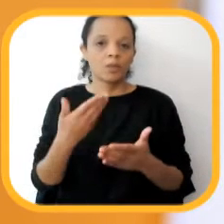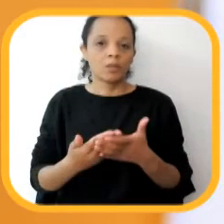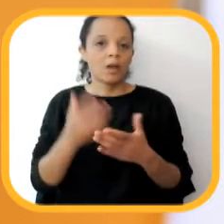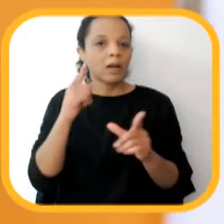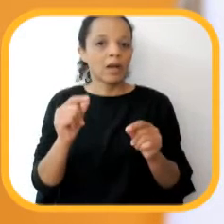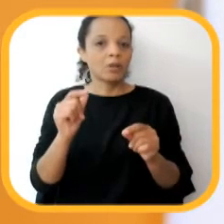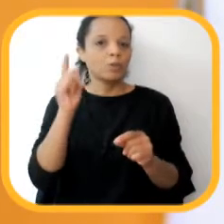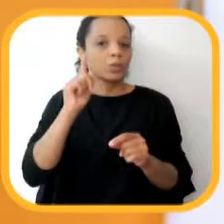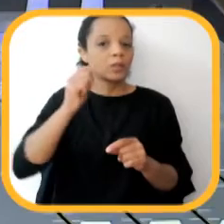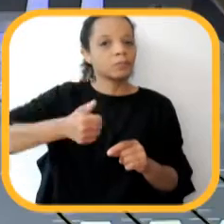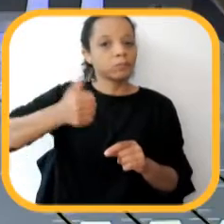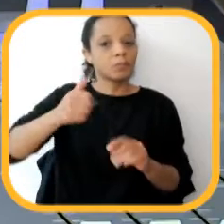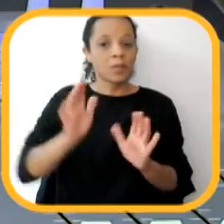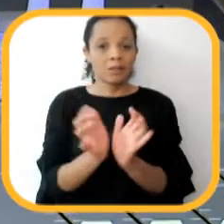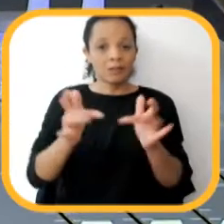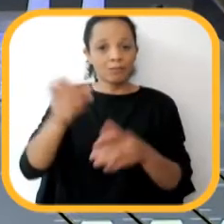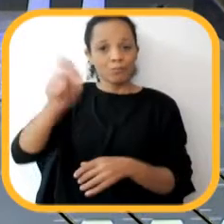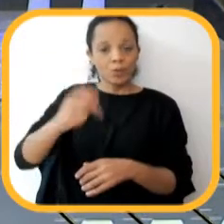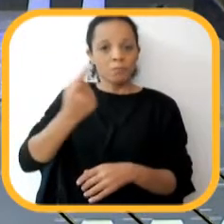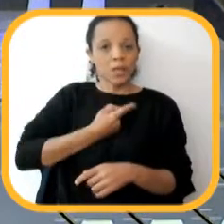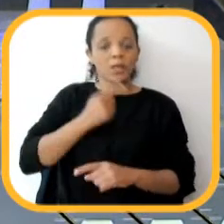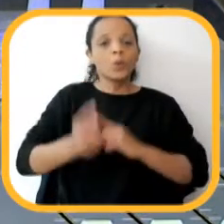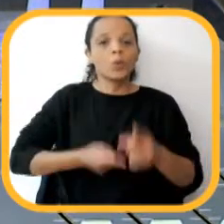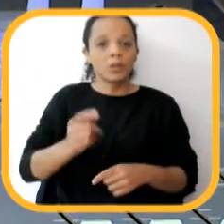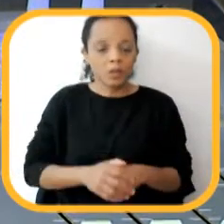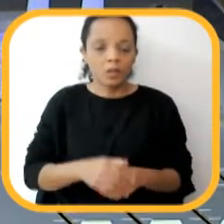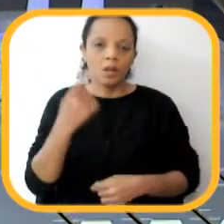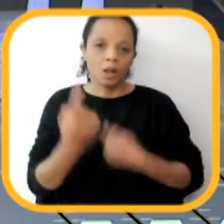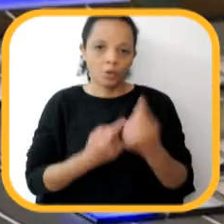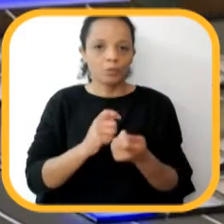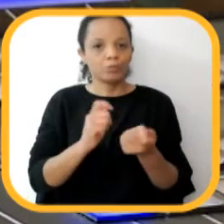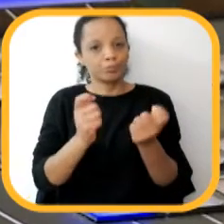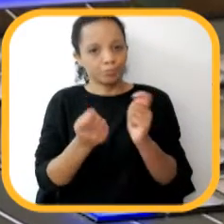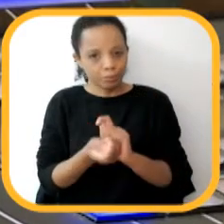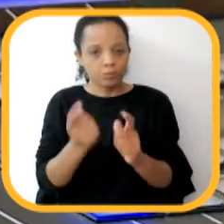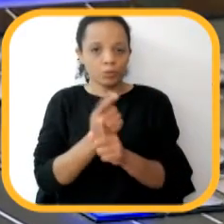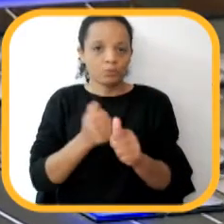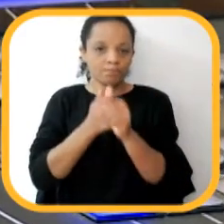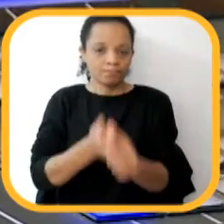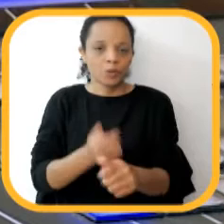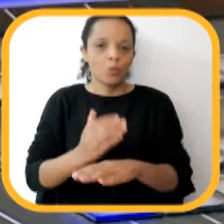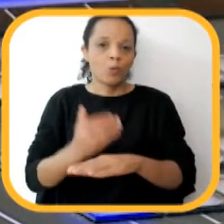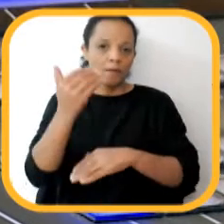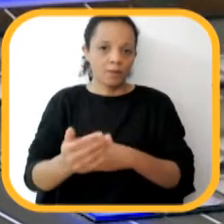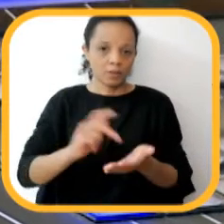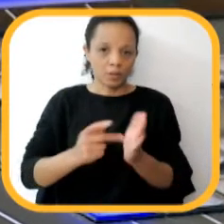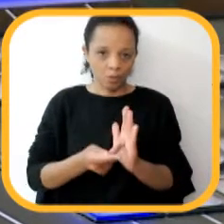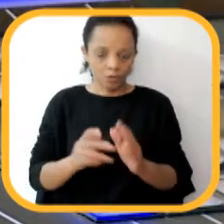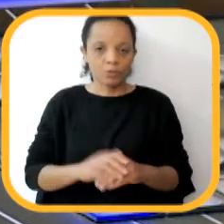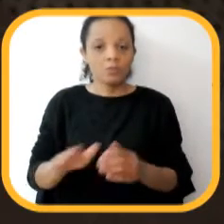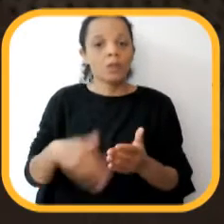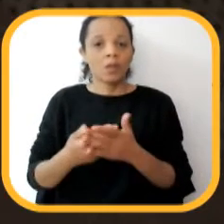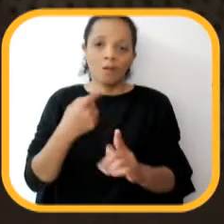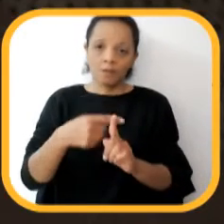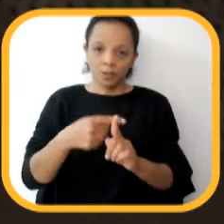O som é a alma da rádio, mas o surgimento da internet obrigou a que fossem feitas algumas adaptações para acompanhar o avanço tecnológico, o